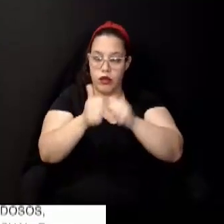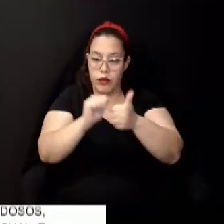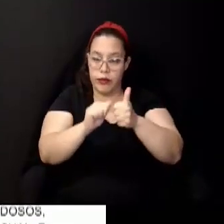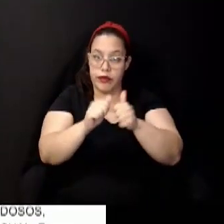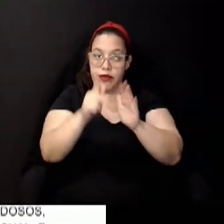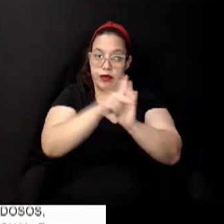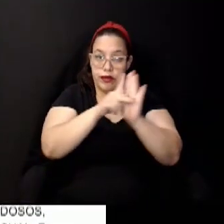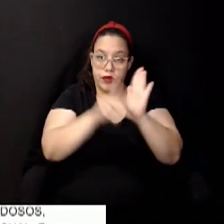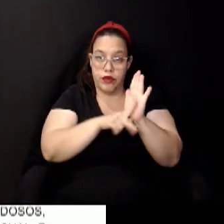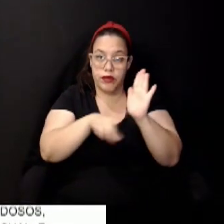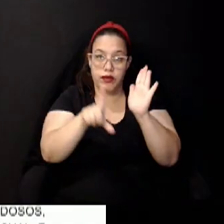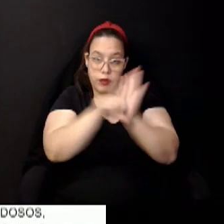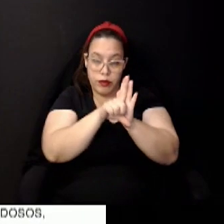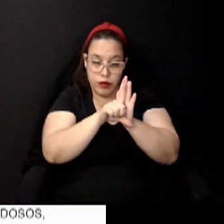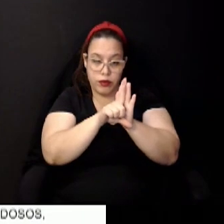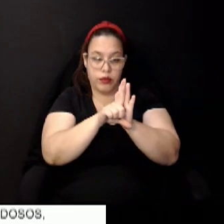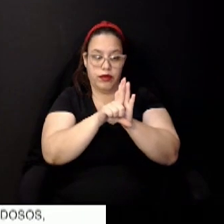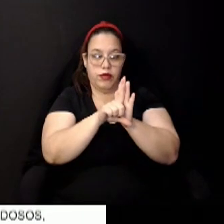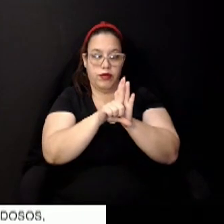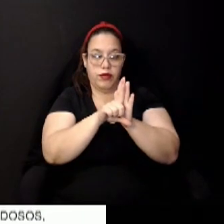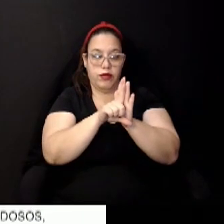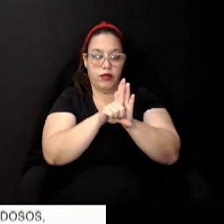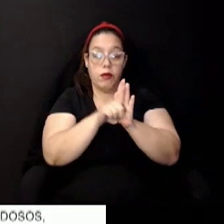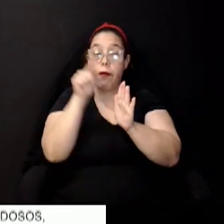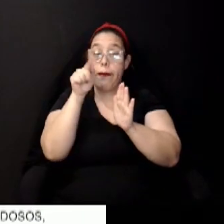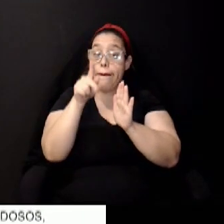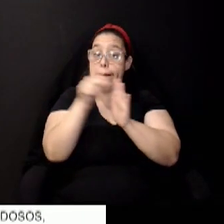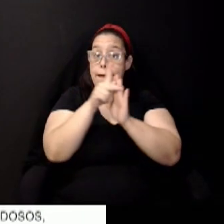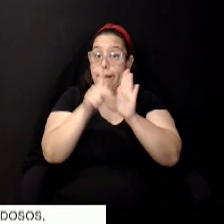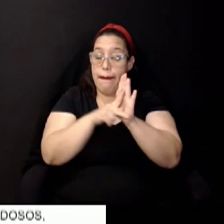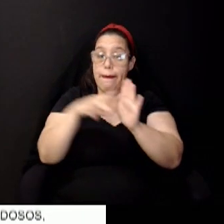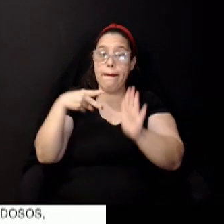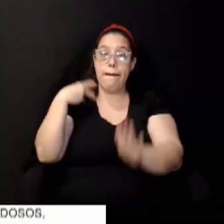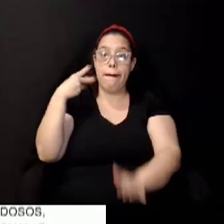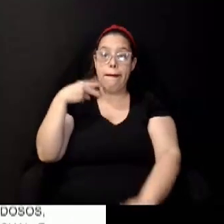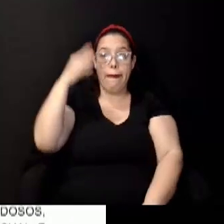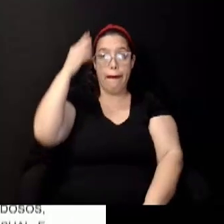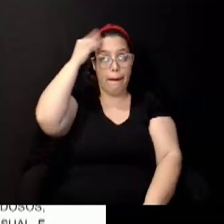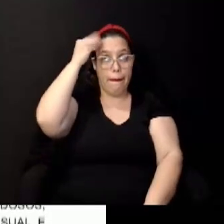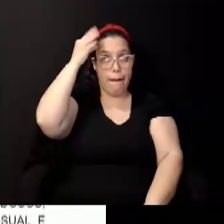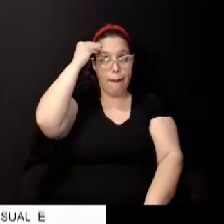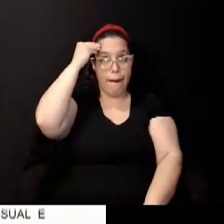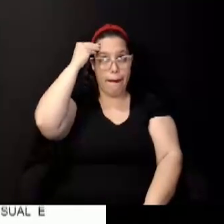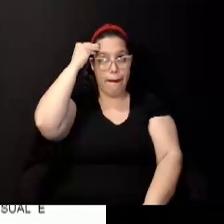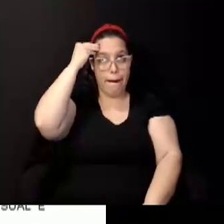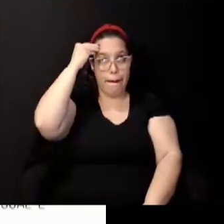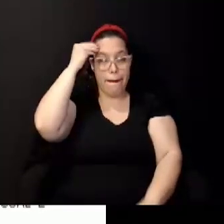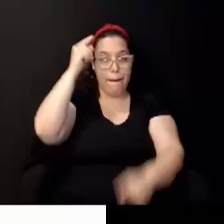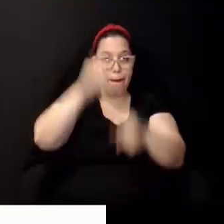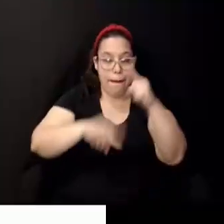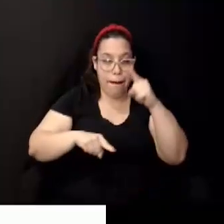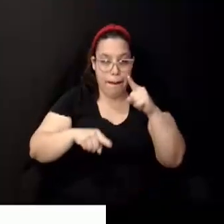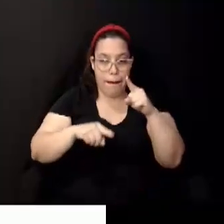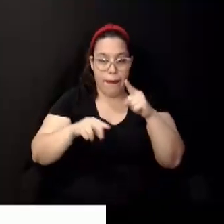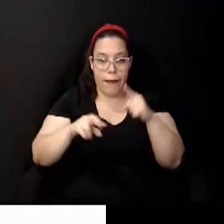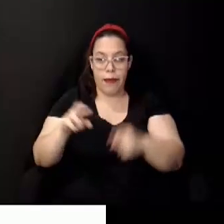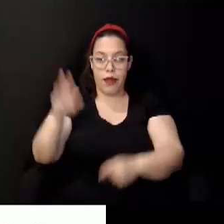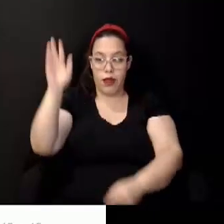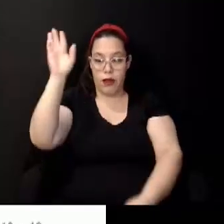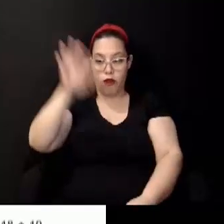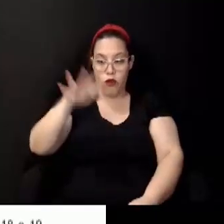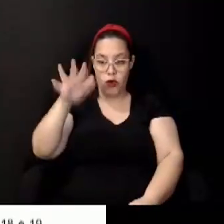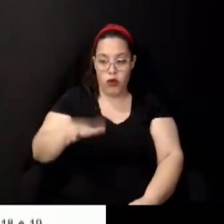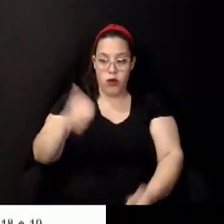de lei. Este projeto é do Benê Lima, né, que fica vetada a exibição de preços promocionais como informação